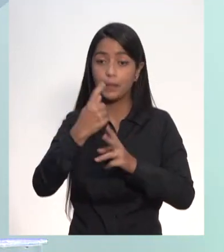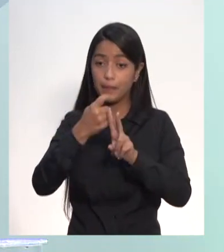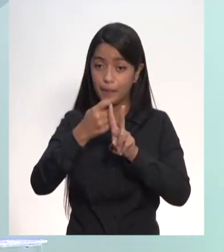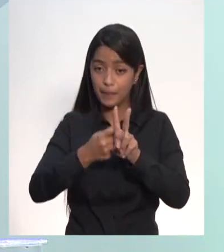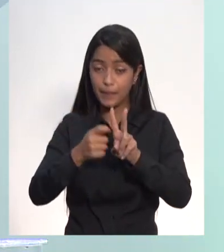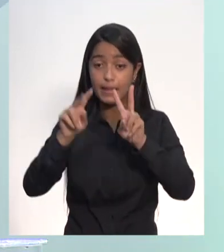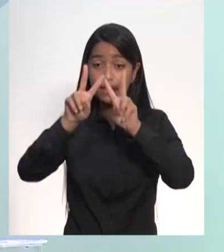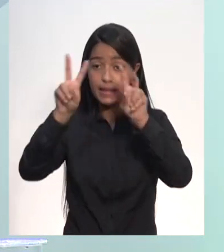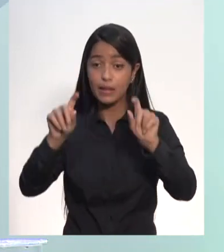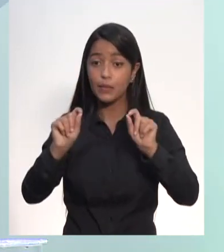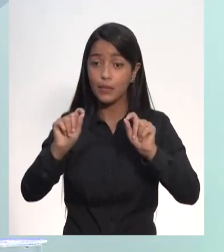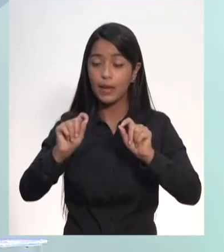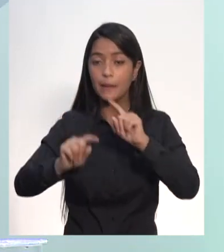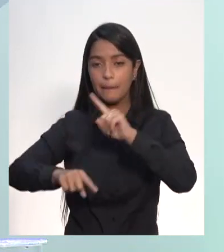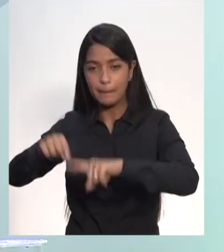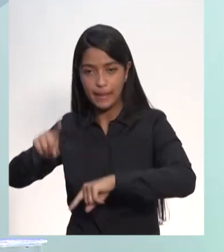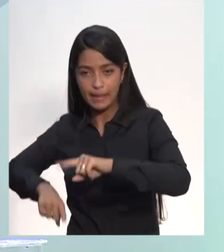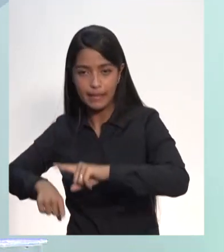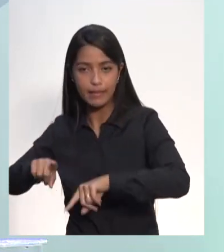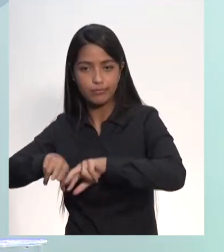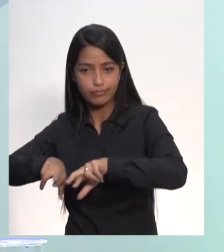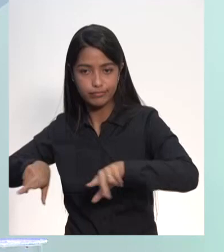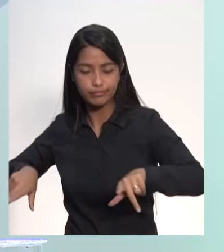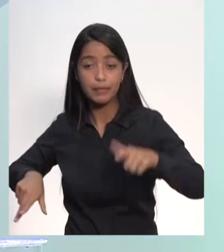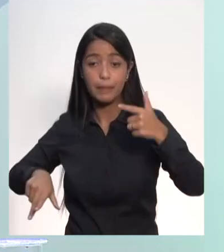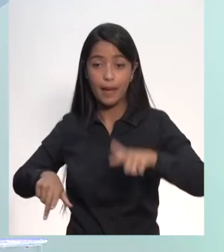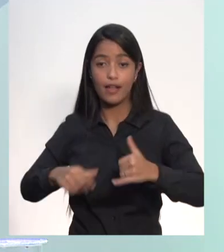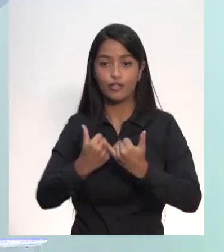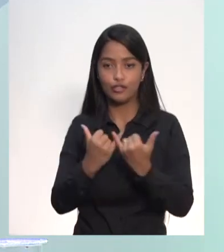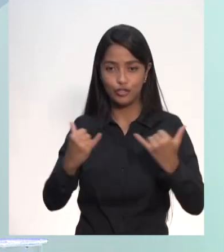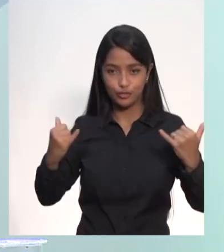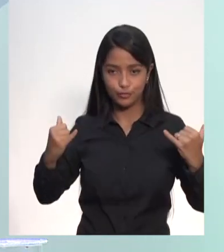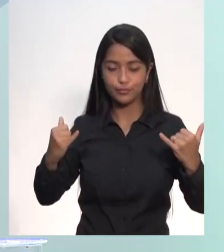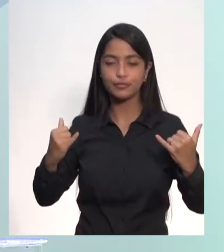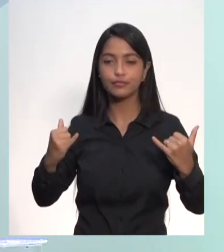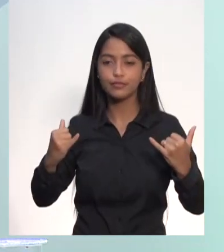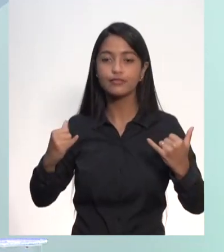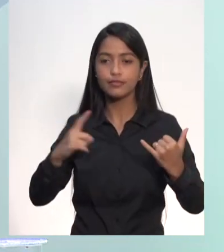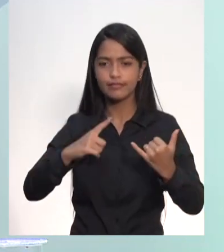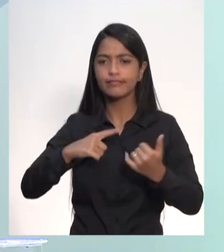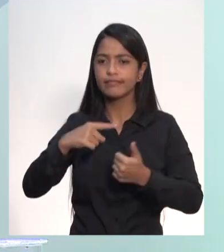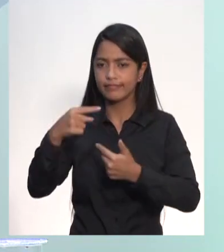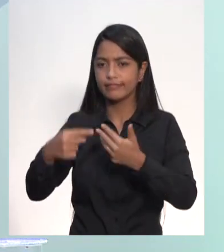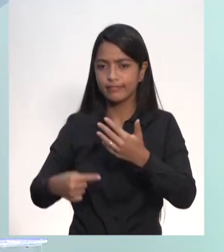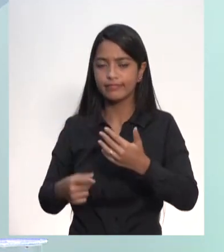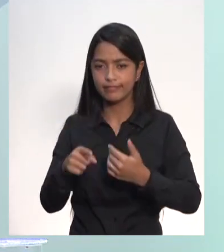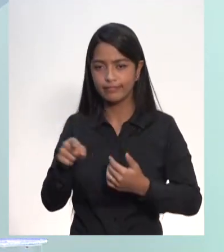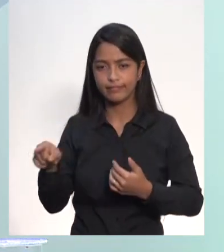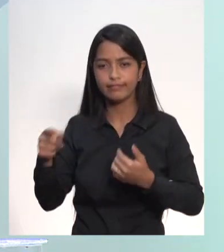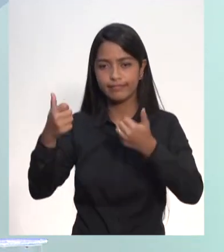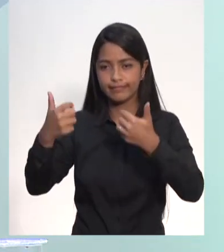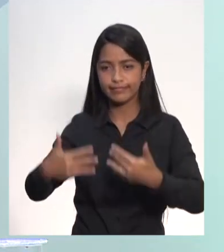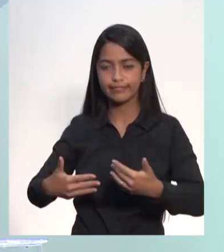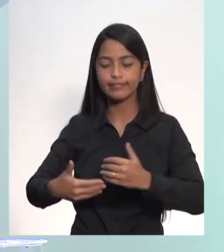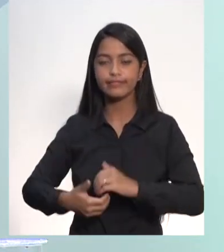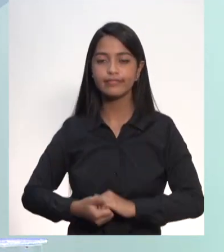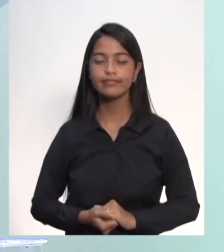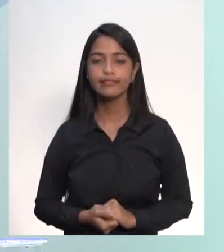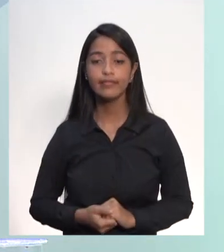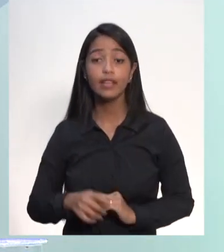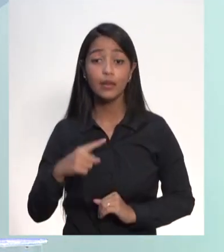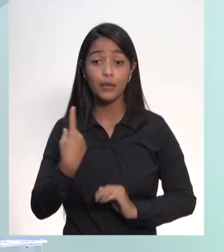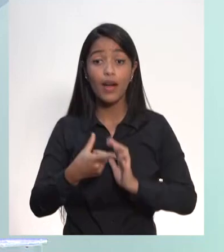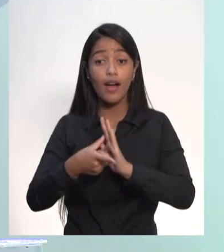temática matéria e energia. Então, a gente tem todas as habilidades de uma única unidade temática. Quando a gente sentou para